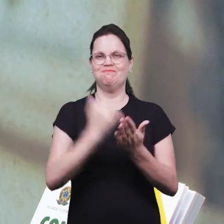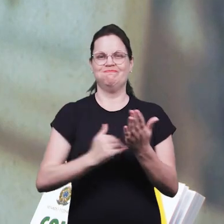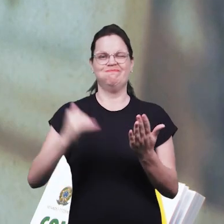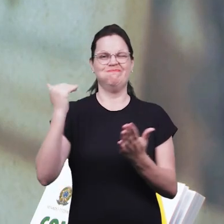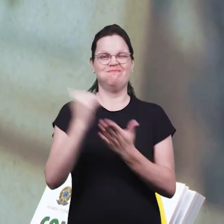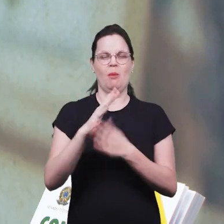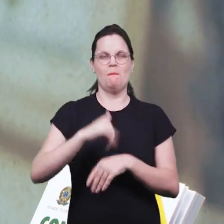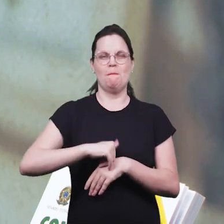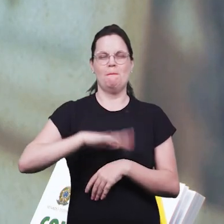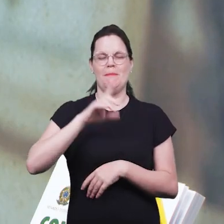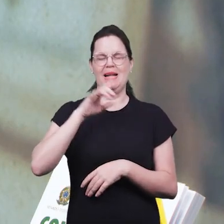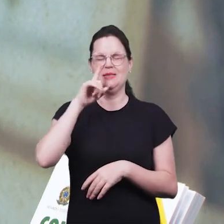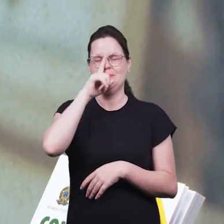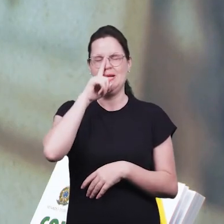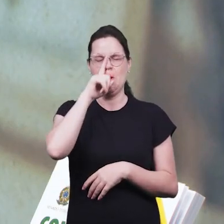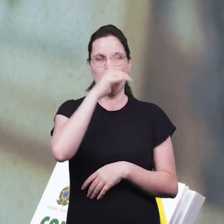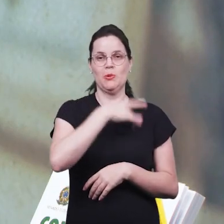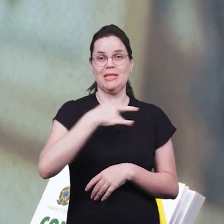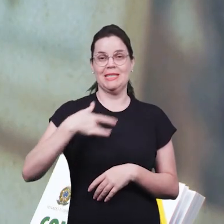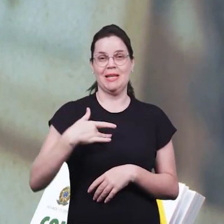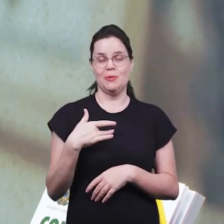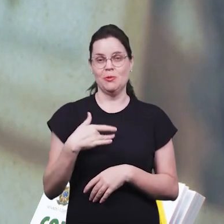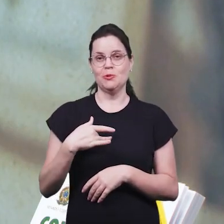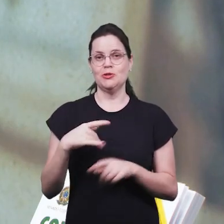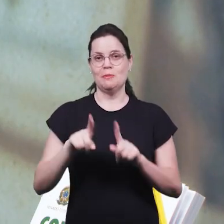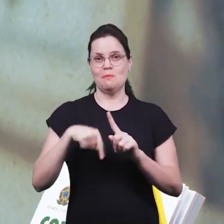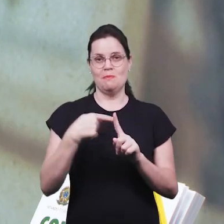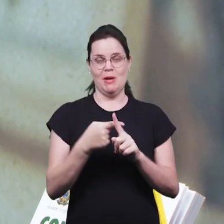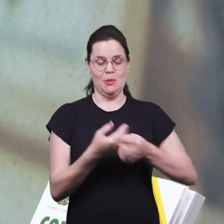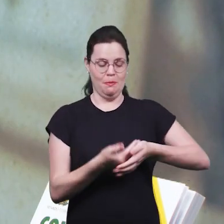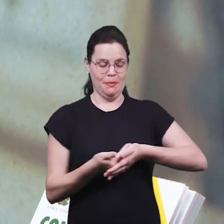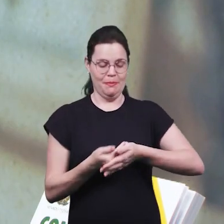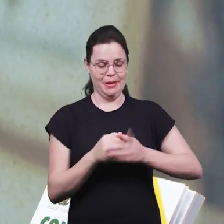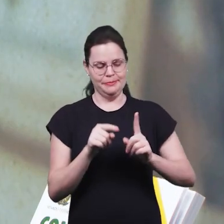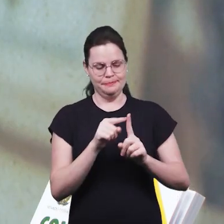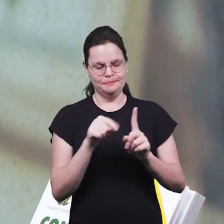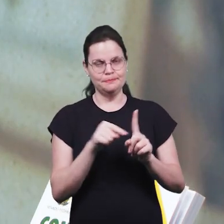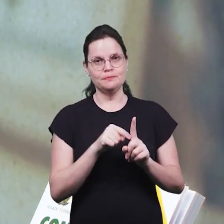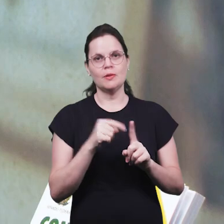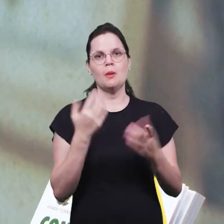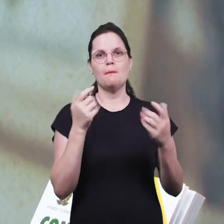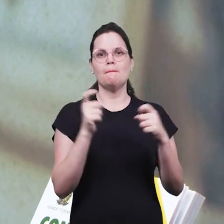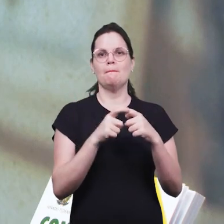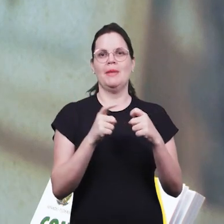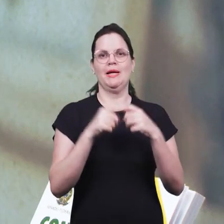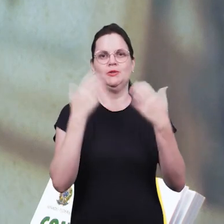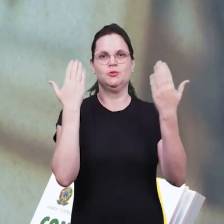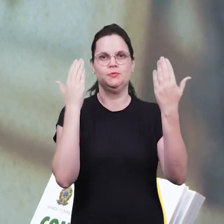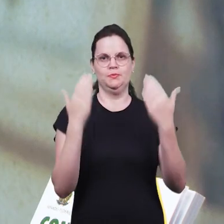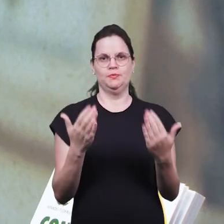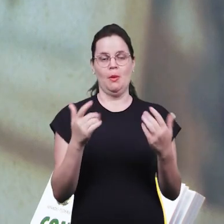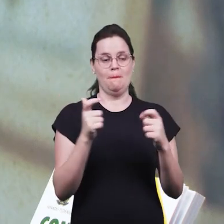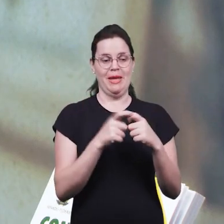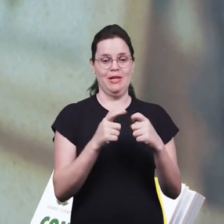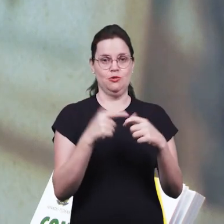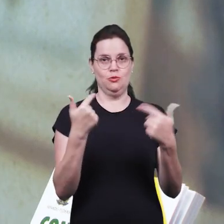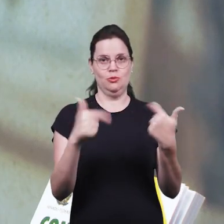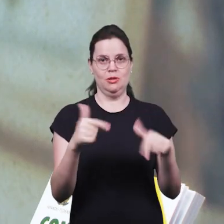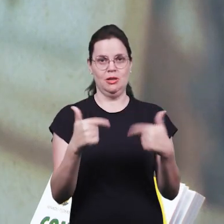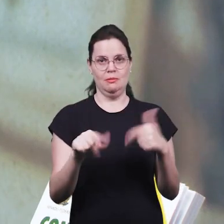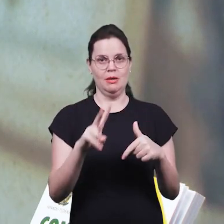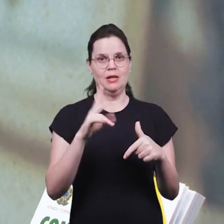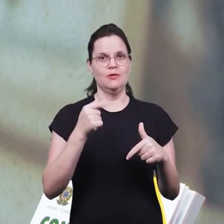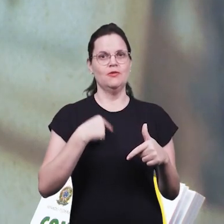mais nocivos à saúde da funcionária e do bebê, o médico do trabalho emitiria um laudo, faria um